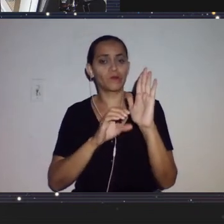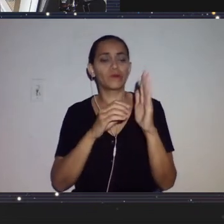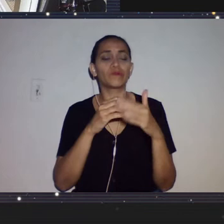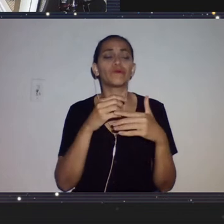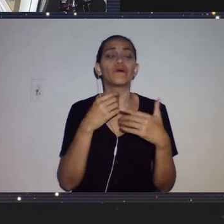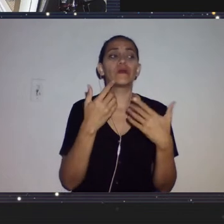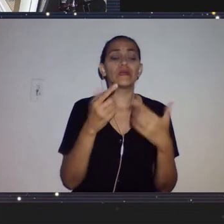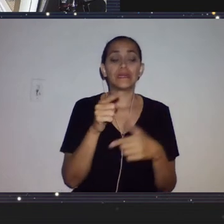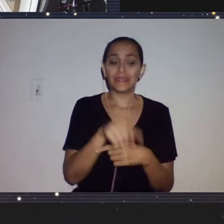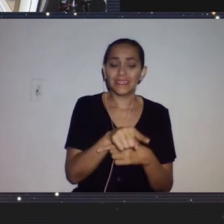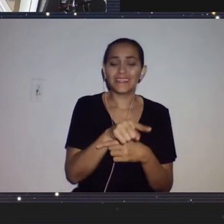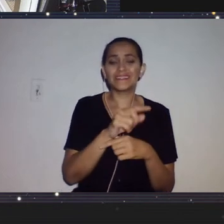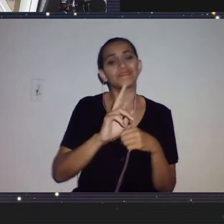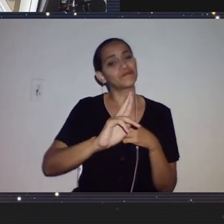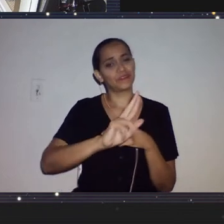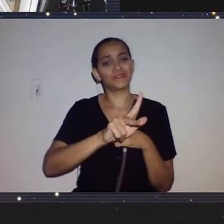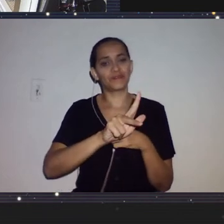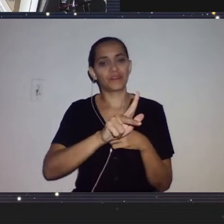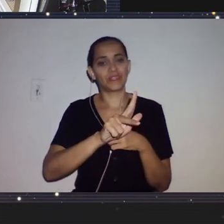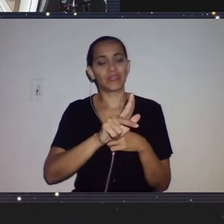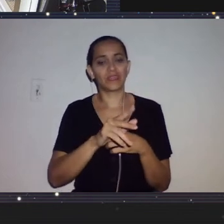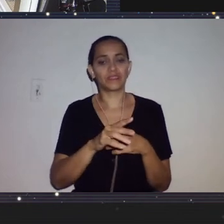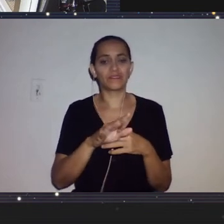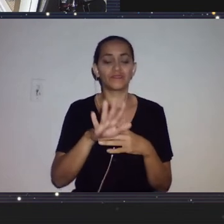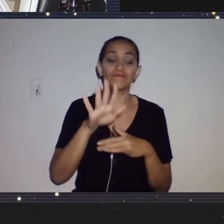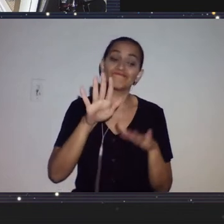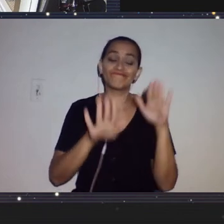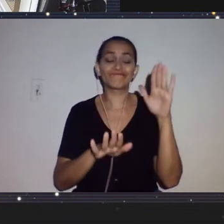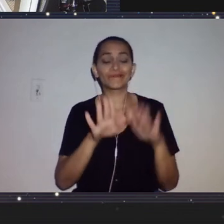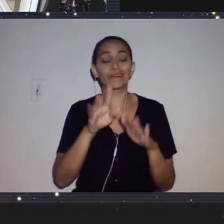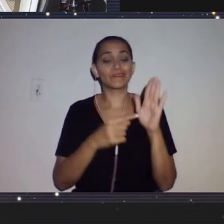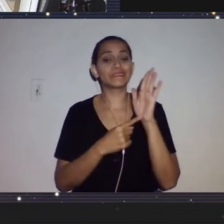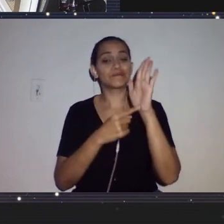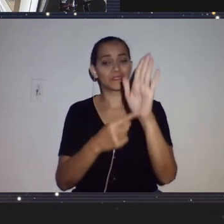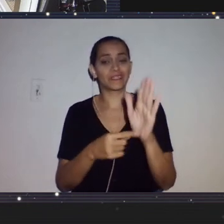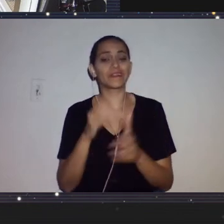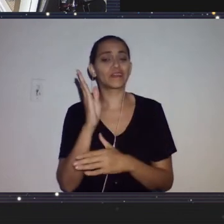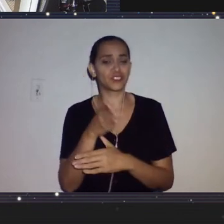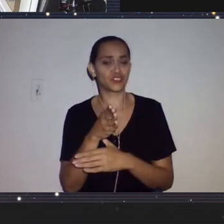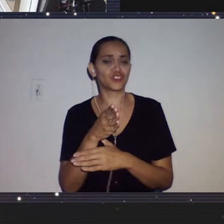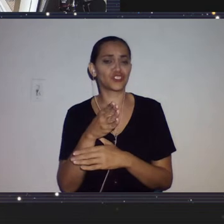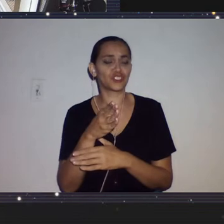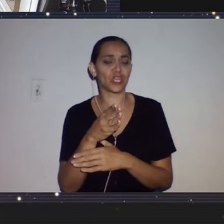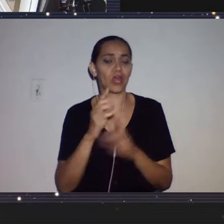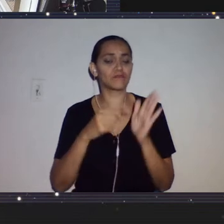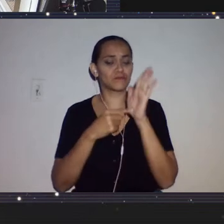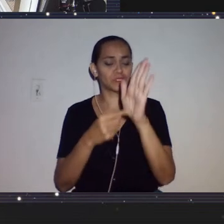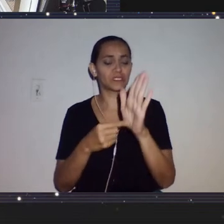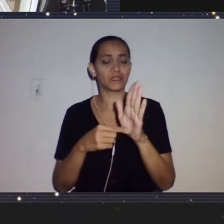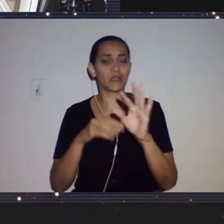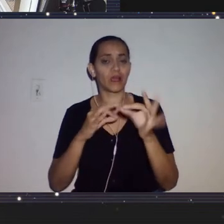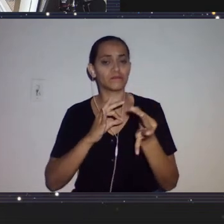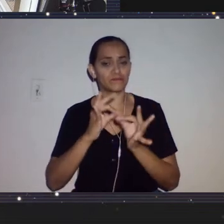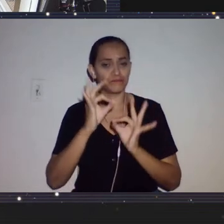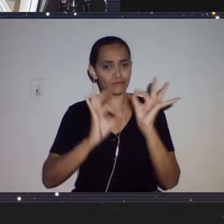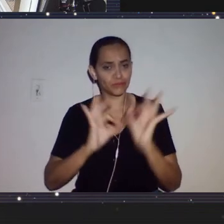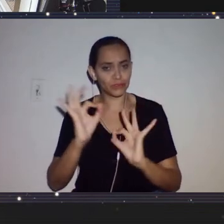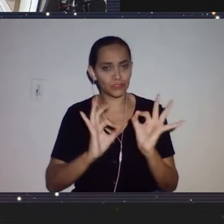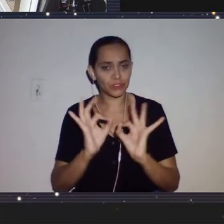foi o que fez a diferença. Foi talvez mostrar que eu já tinha feito projetos e que eu já conseguia